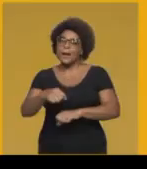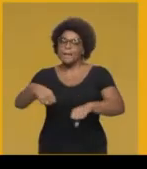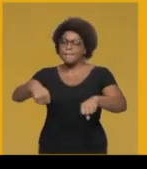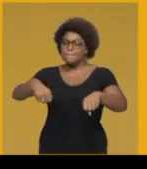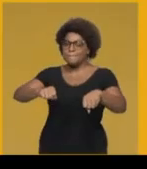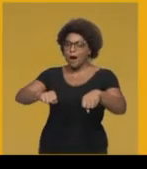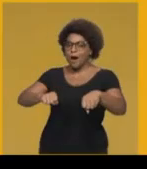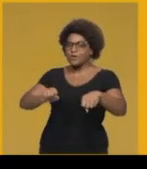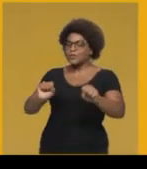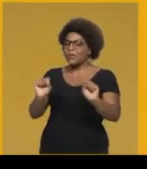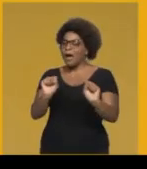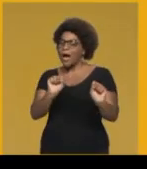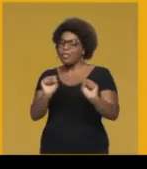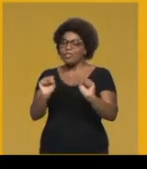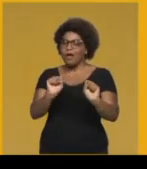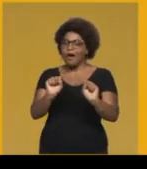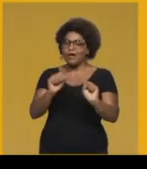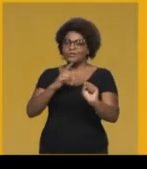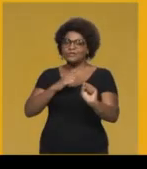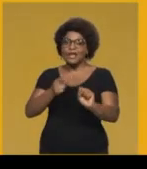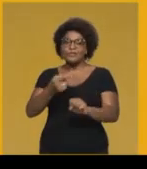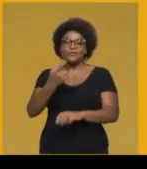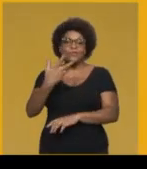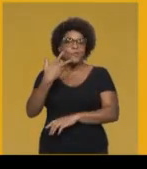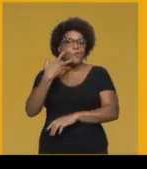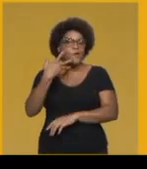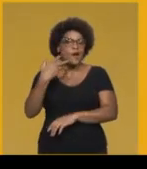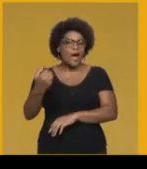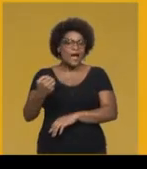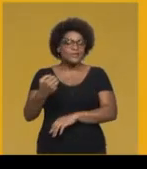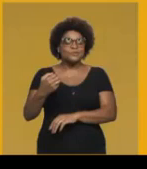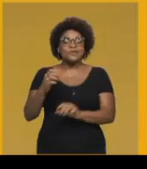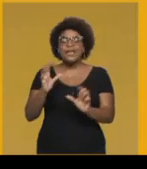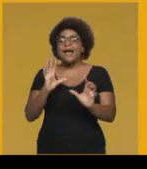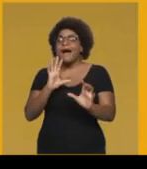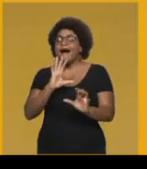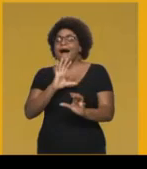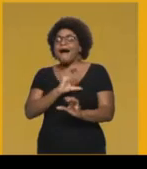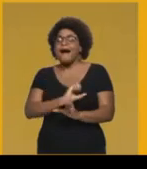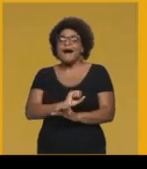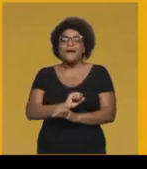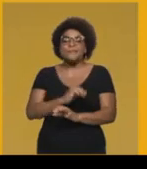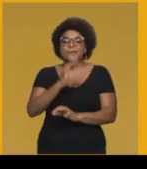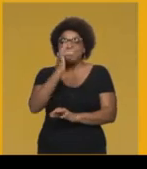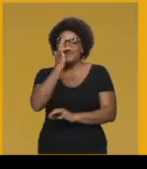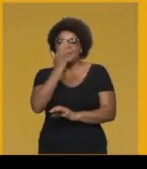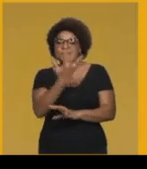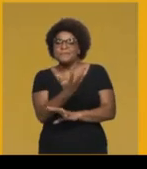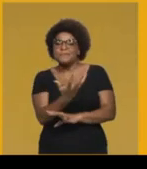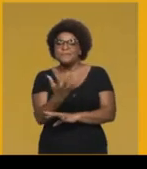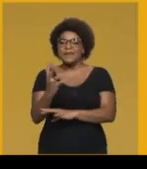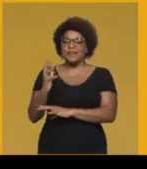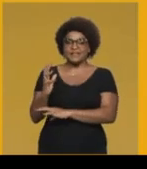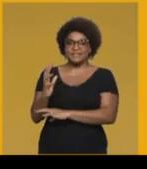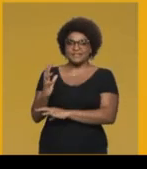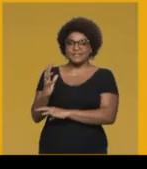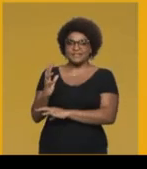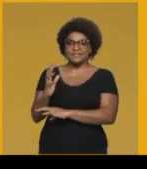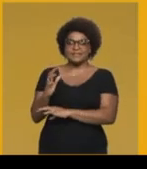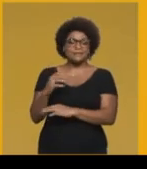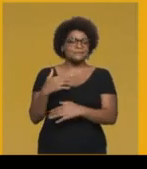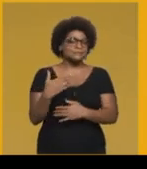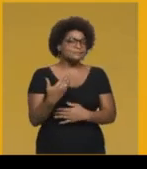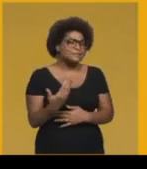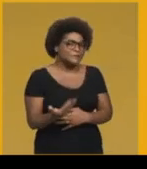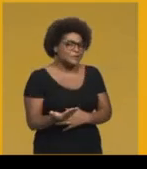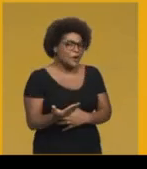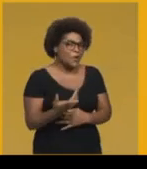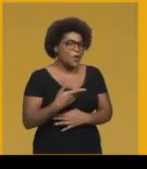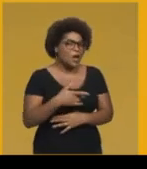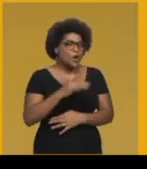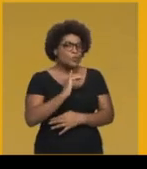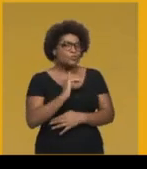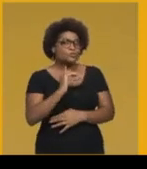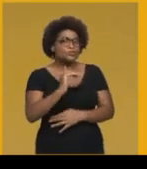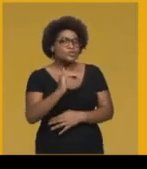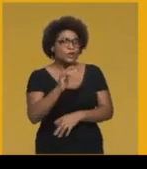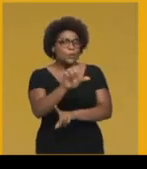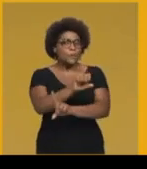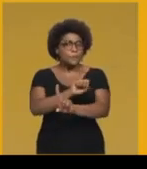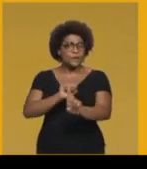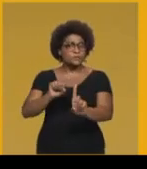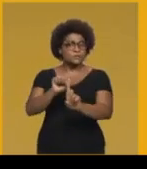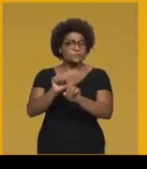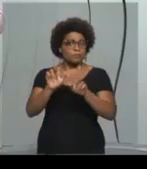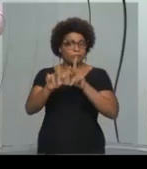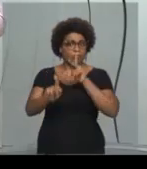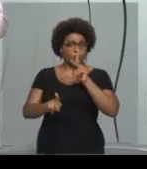Perceba comigo que no primeiro exemplo eu estou dizendo para a sociedade aquilo que ela espera ouvir de mim, ou seja, o que eu tenho